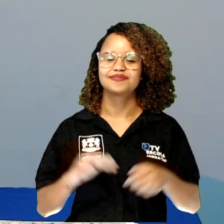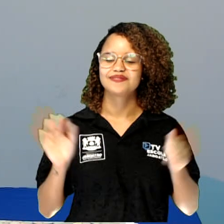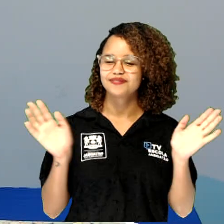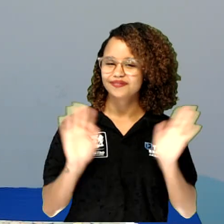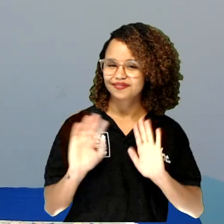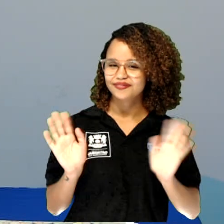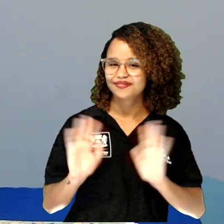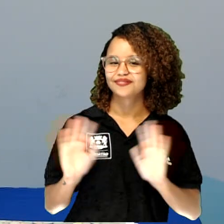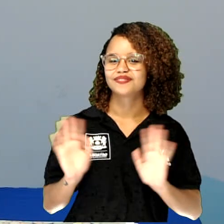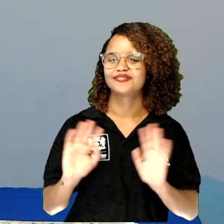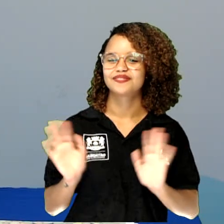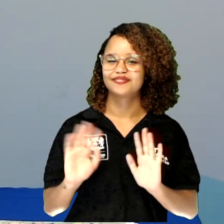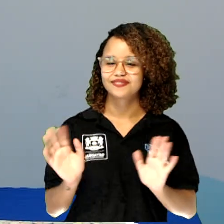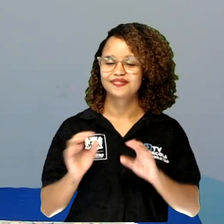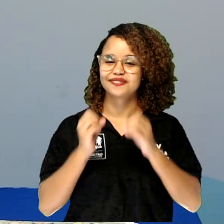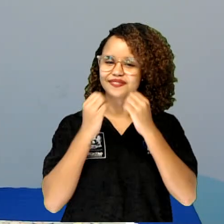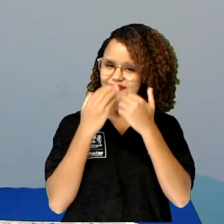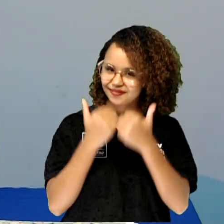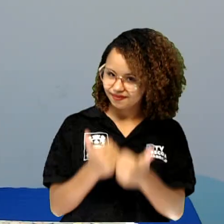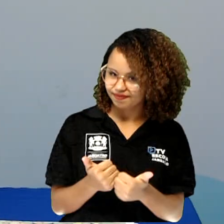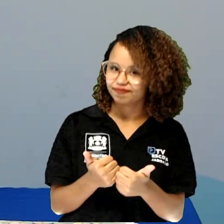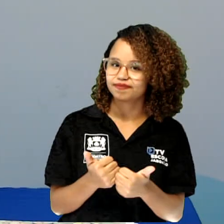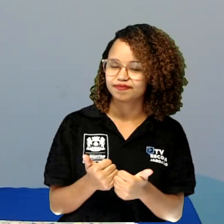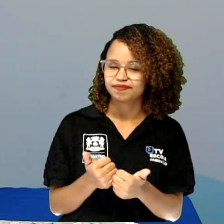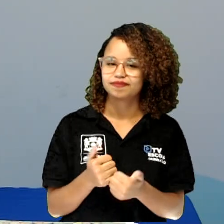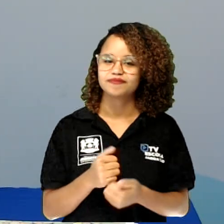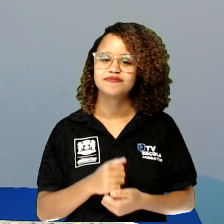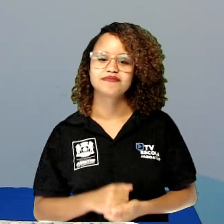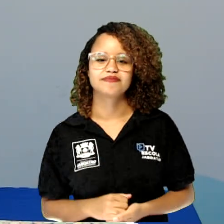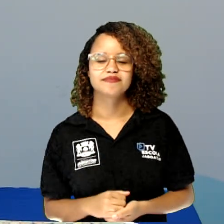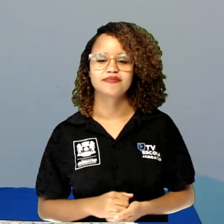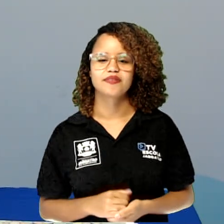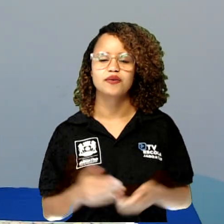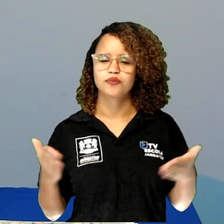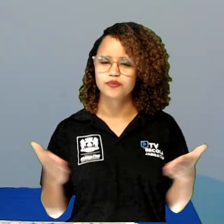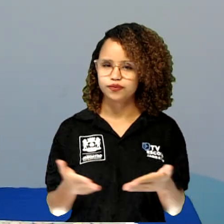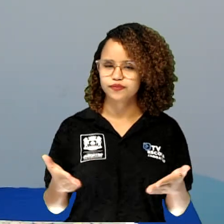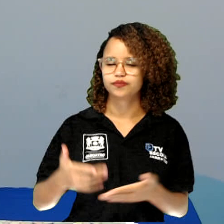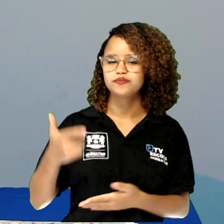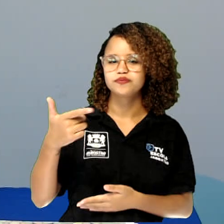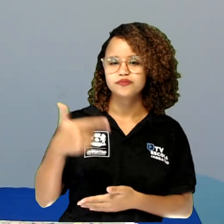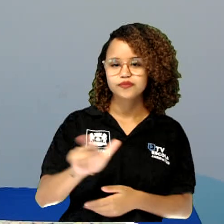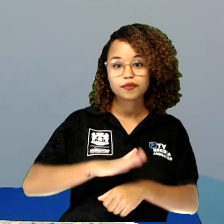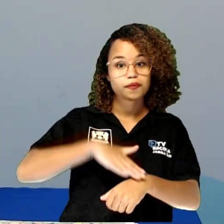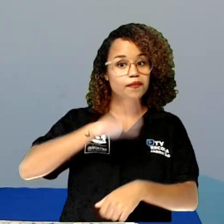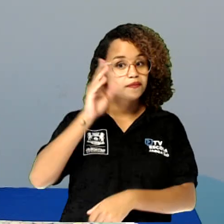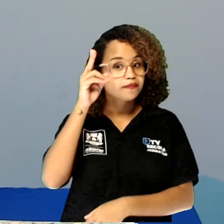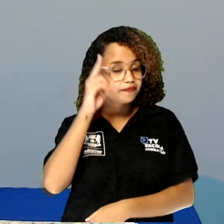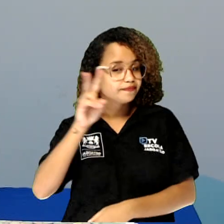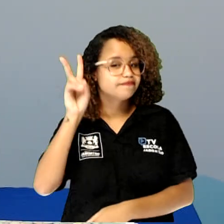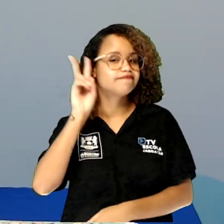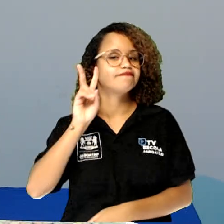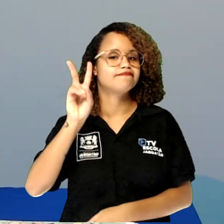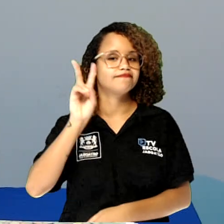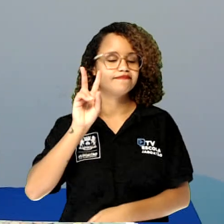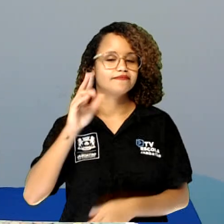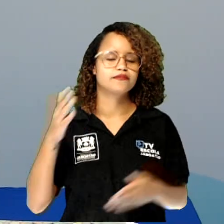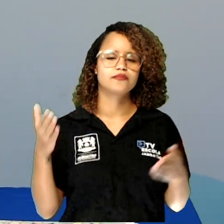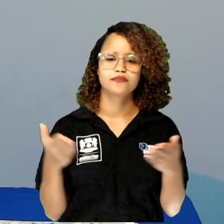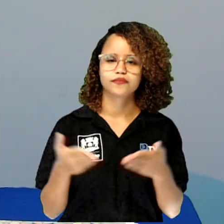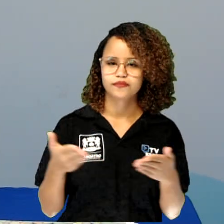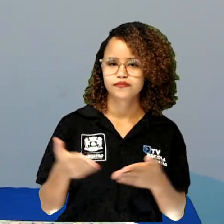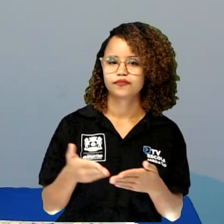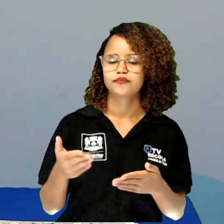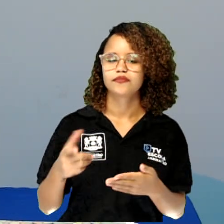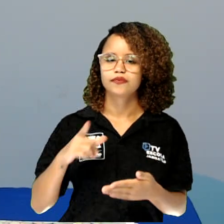Oi, pessoal! Tudo bom com vocês? Estamos aqui novamente para mais uma história. E hoje